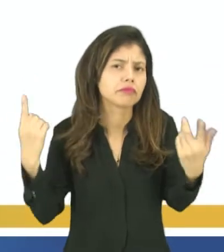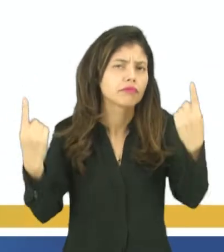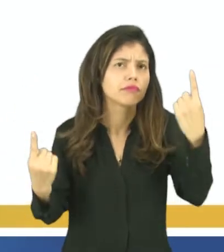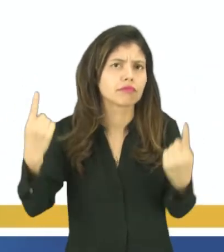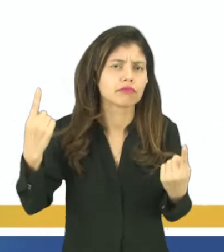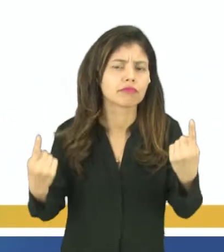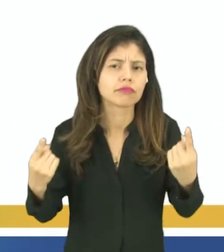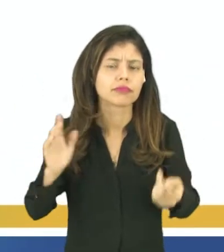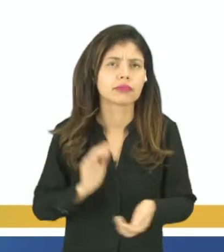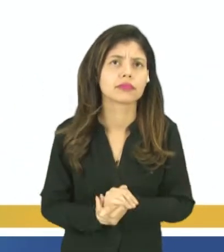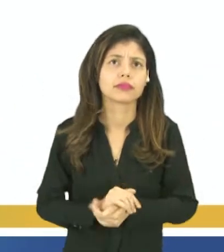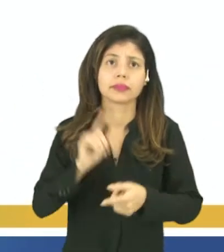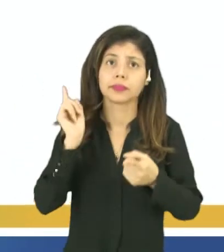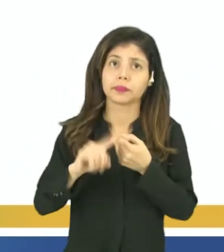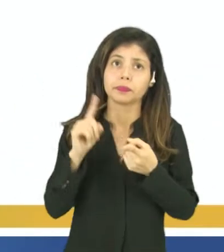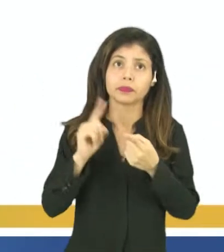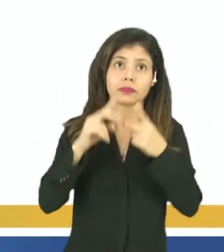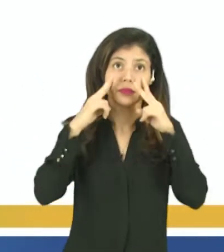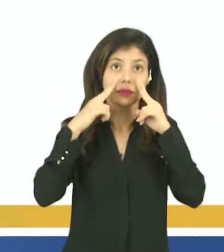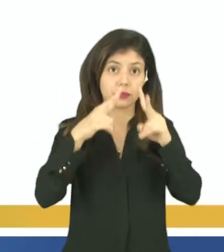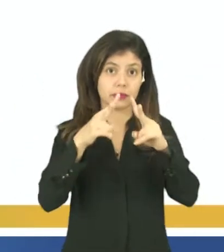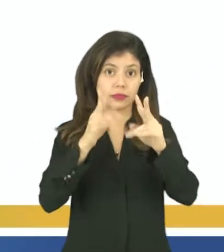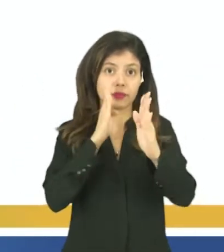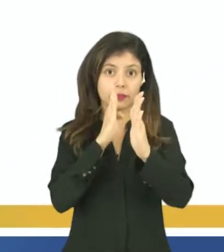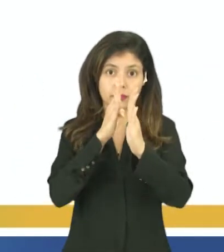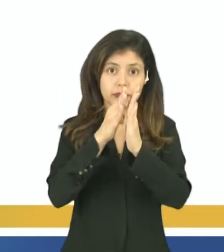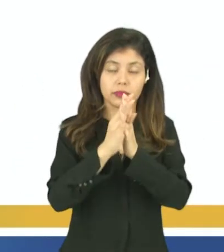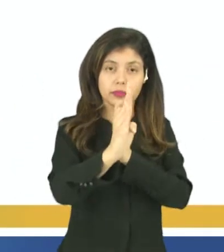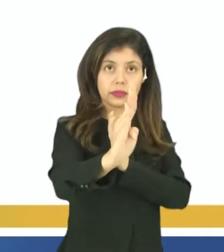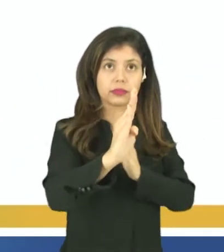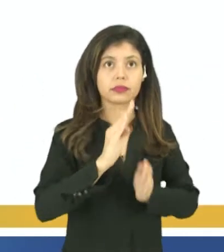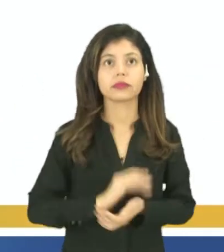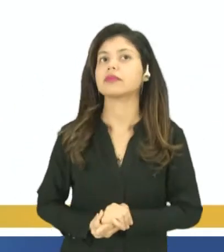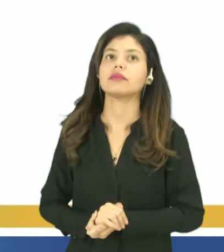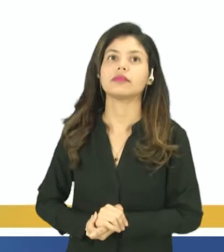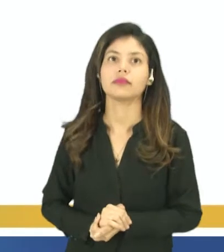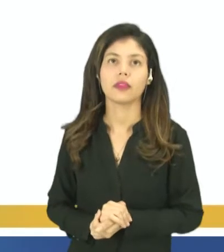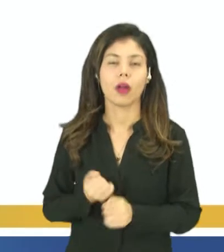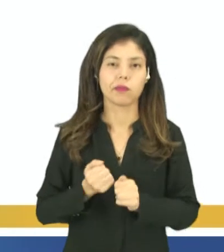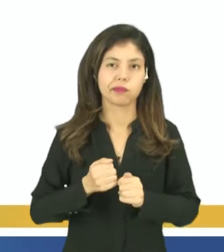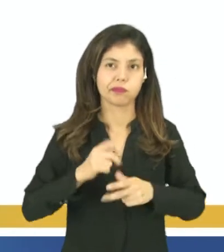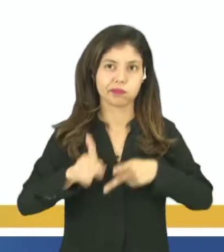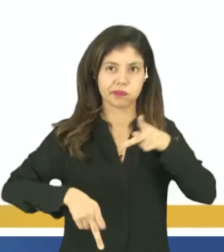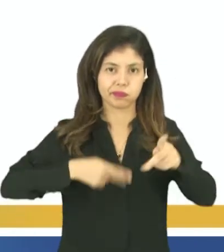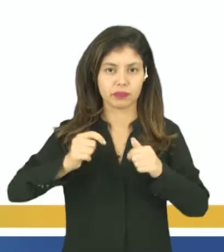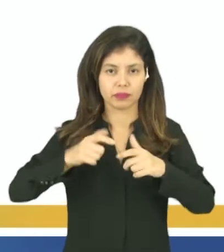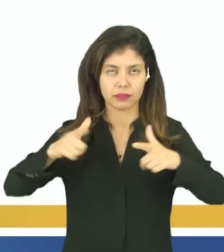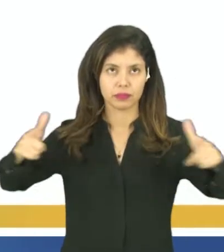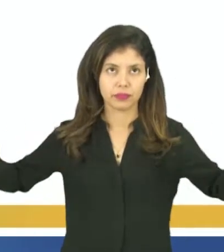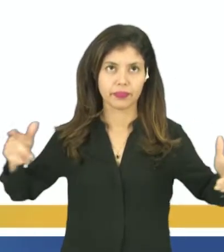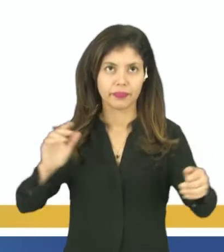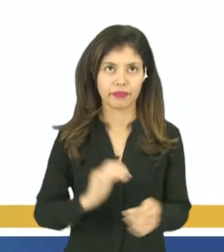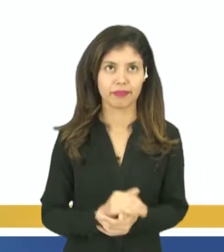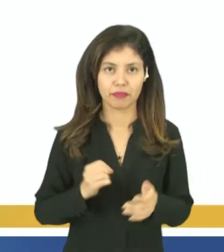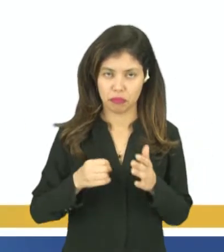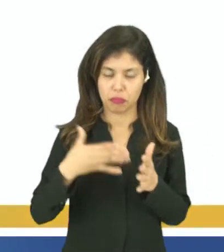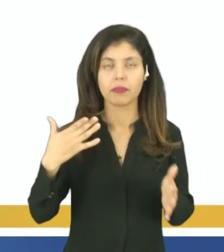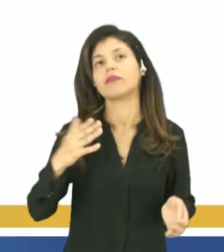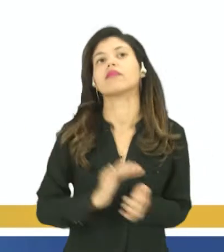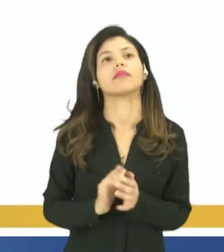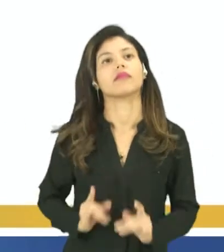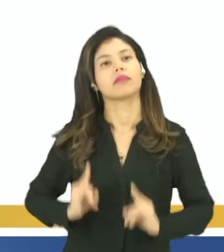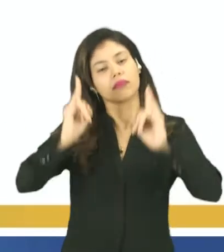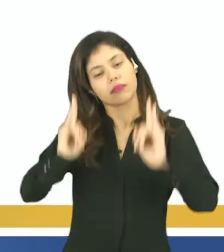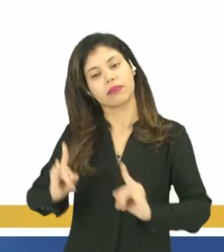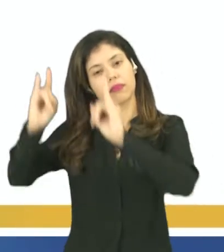Unidos? À primeira vista, nos parece que a área que está densamente povoada, com muitos prédios,